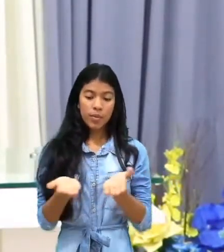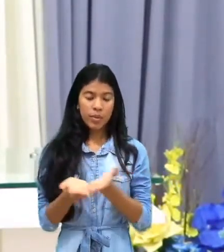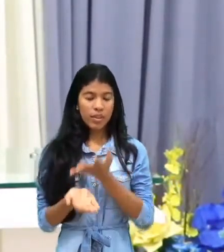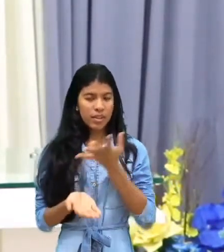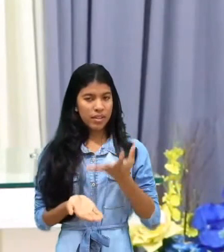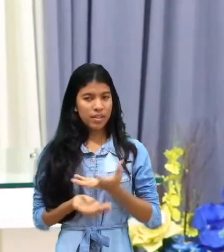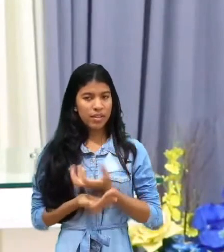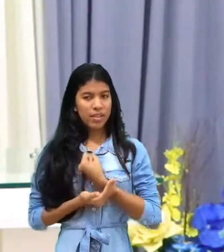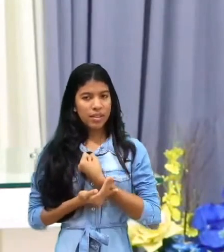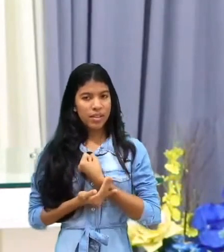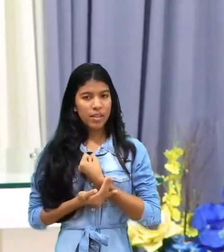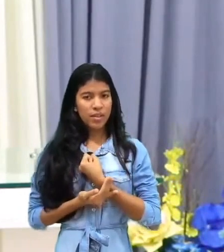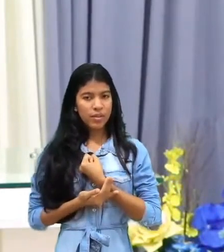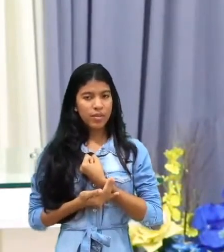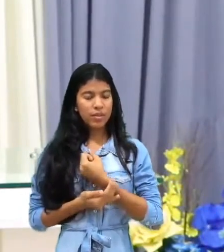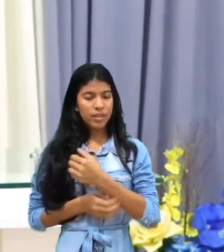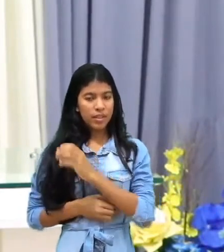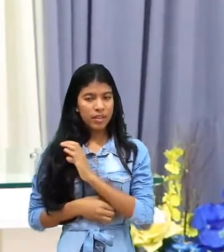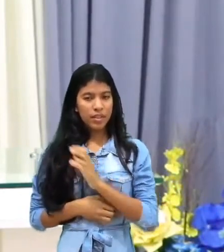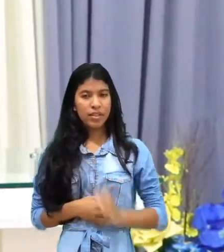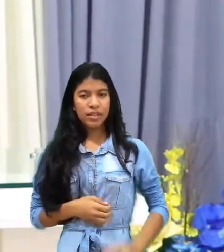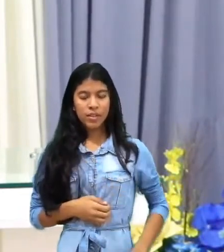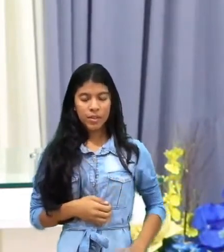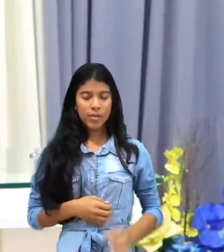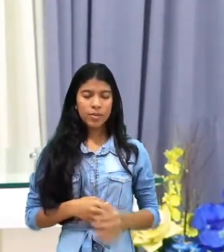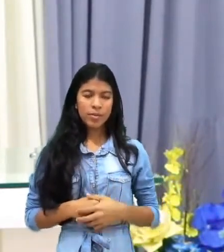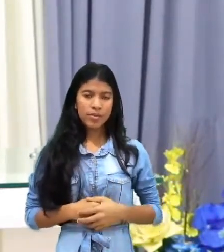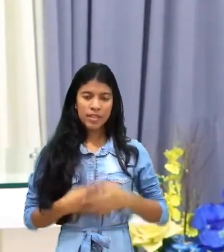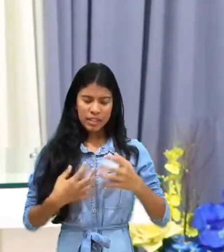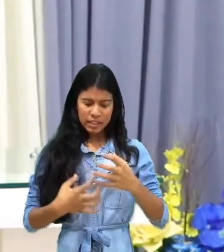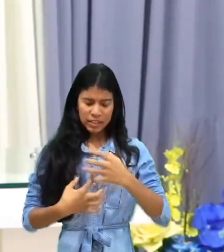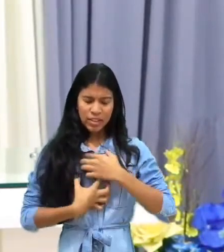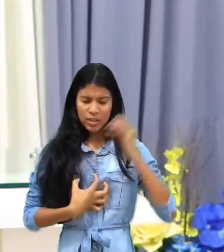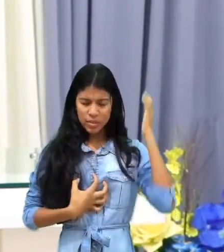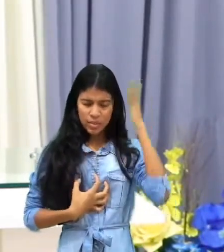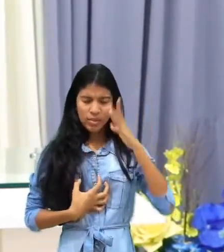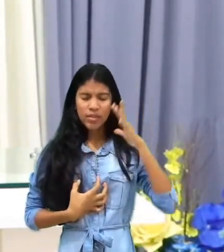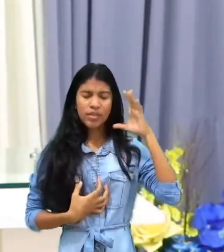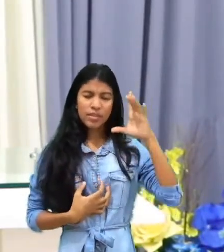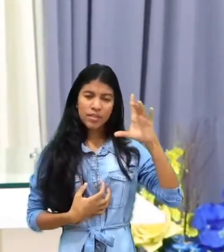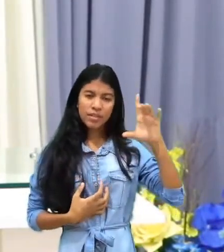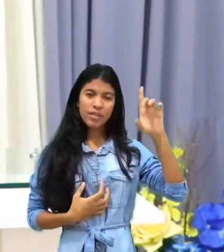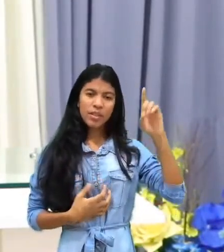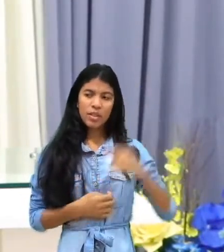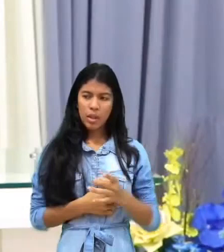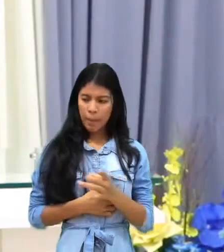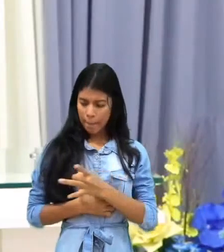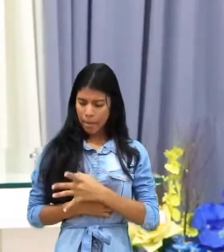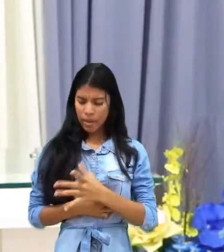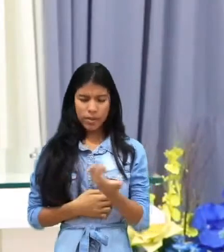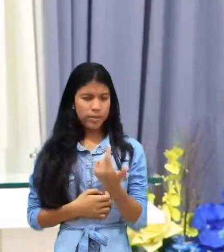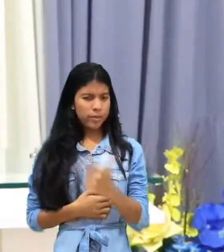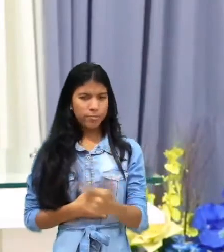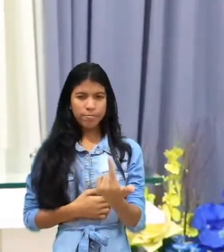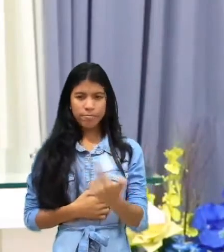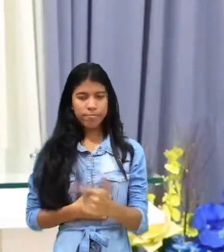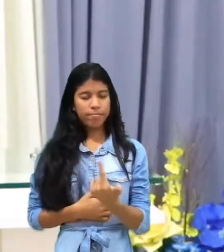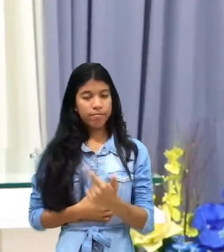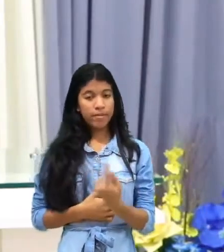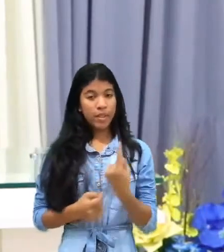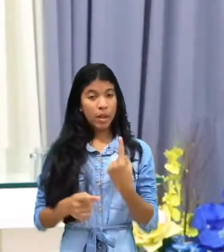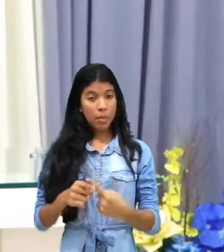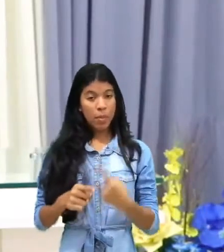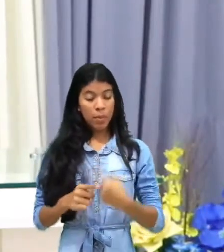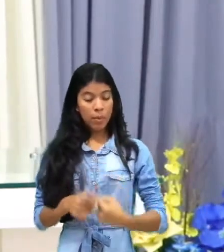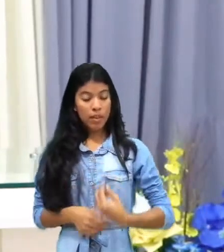assim. O crente salvo em Jesus, cheio de Deus, é assim. Não tem medo, porque a sua vida não